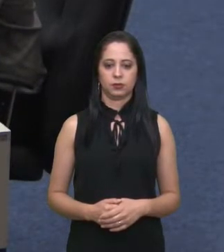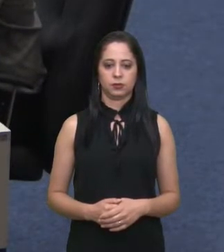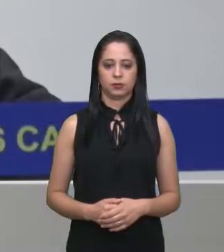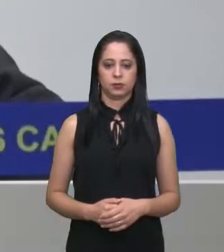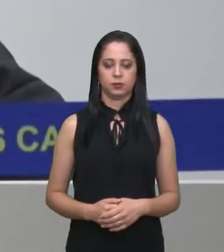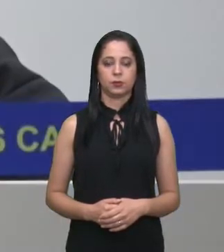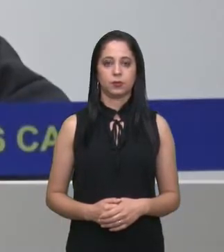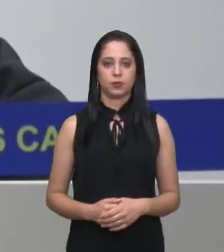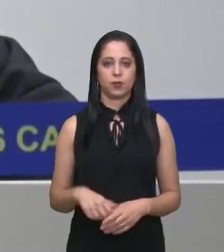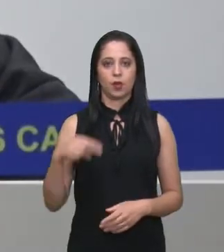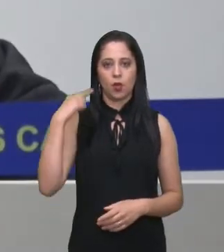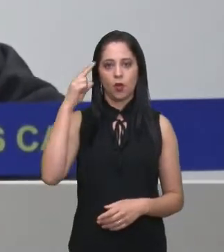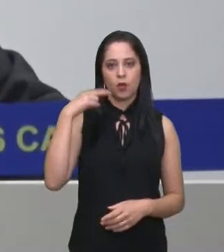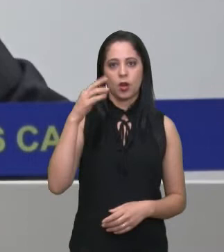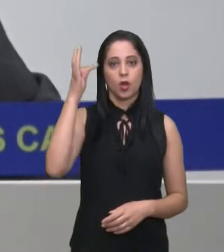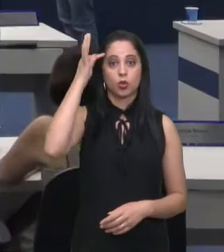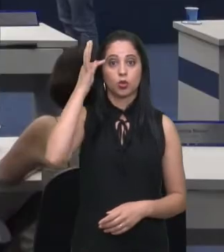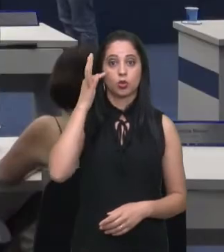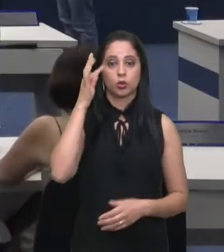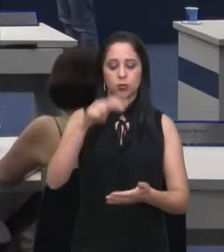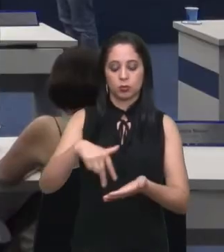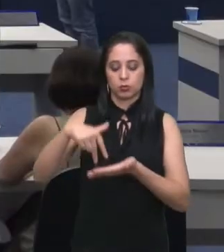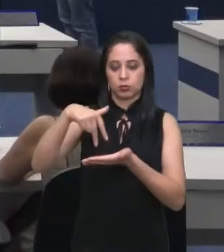Com a palavra, o vereador Tomás Henrique.